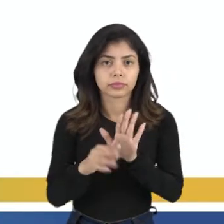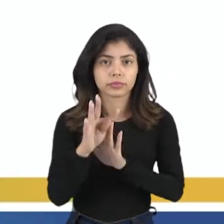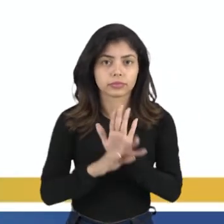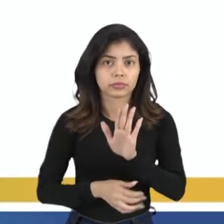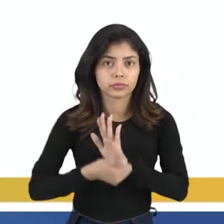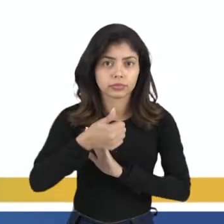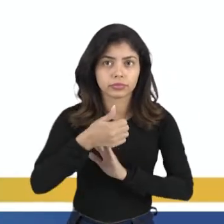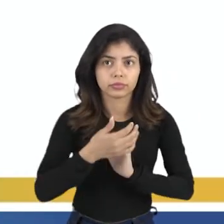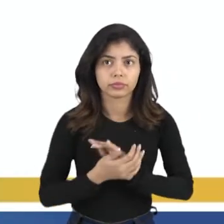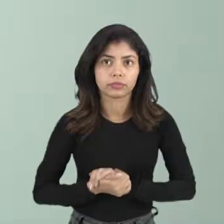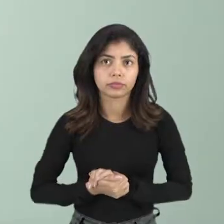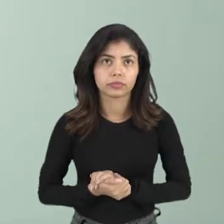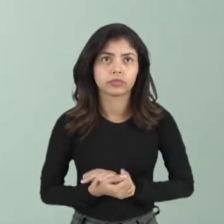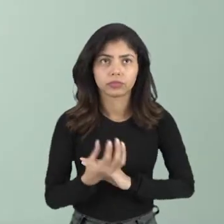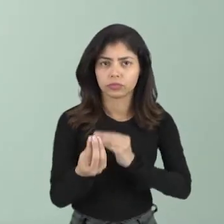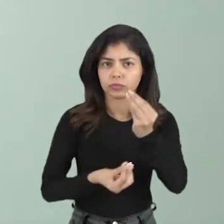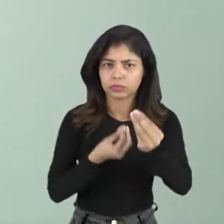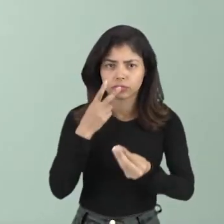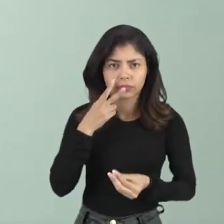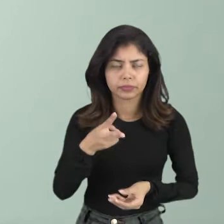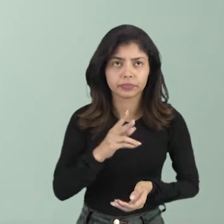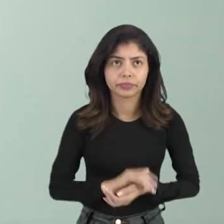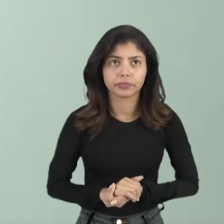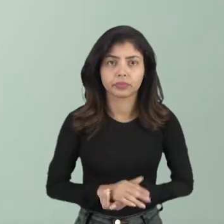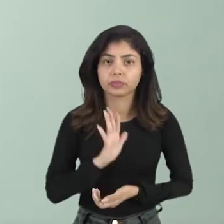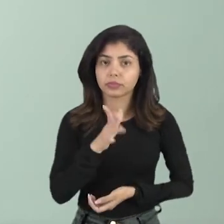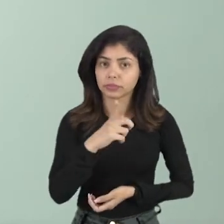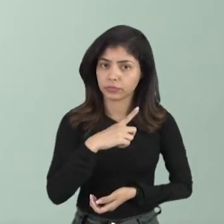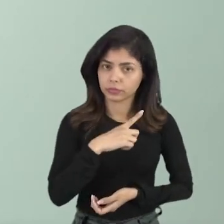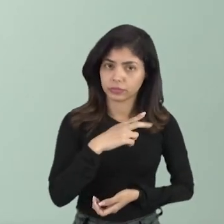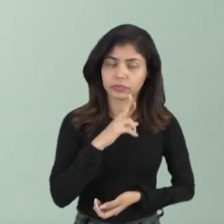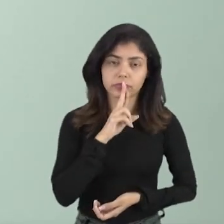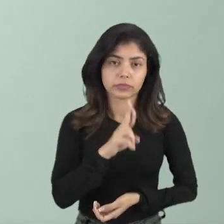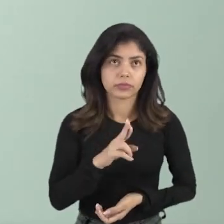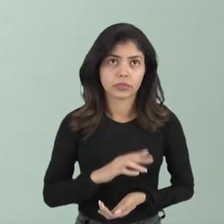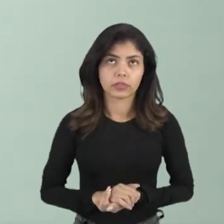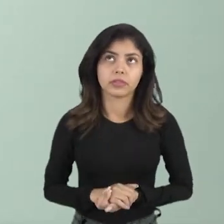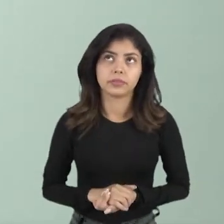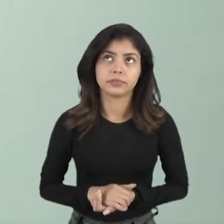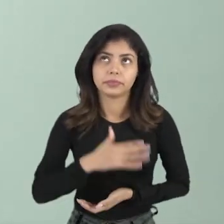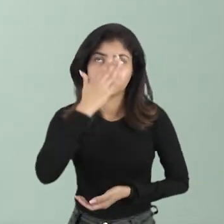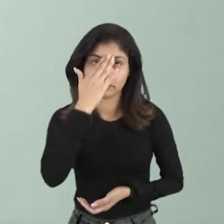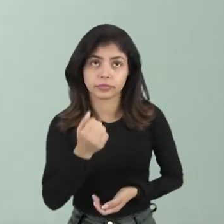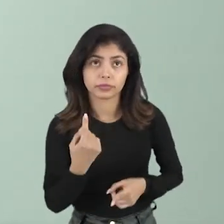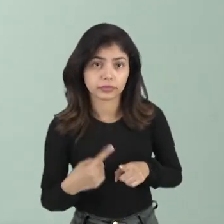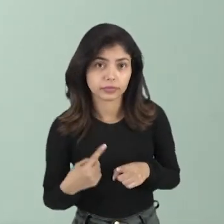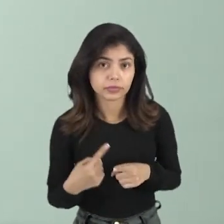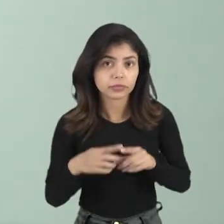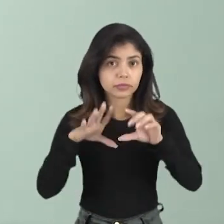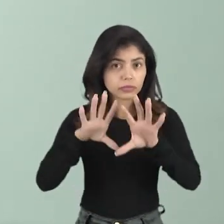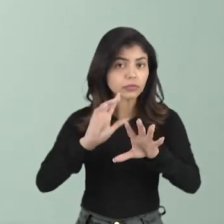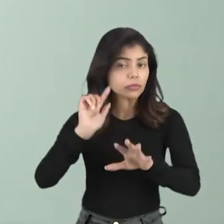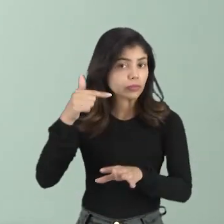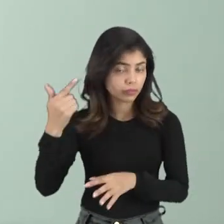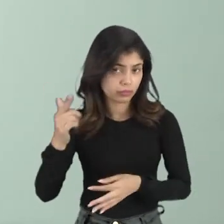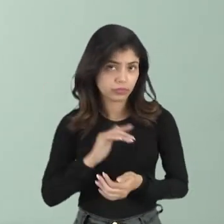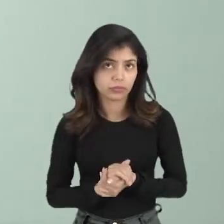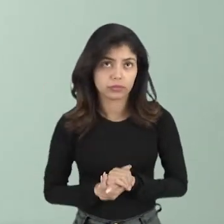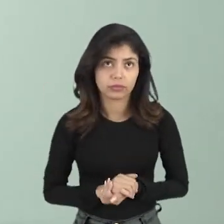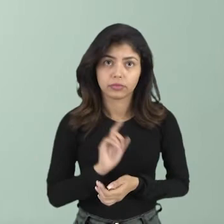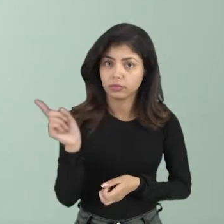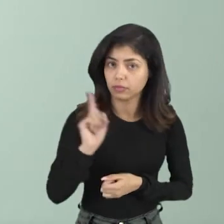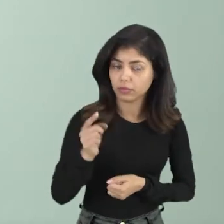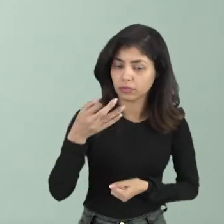1? E aí, como vocês podem ver, nós já temos aí a resposta adequada, mas o que nós queremos saber é por que as outras